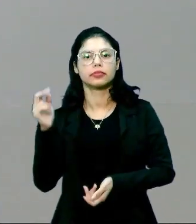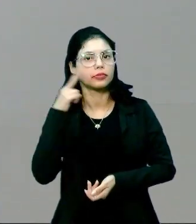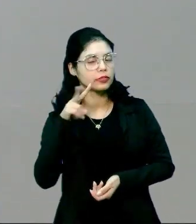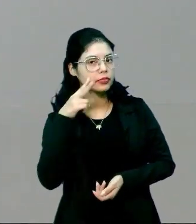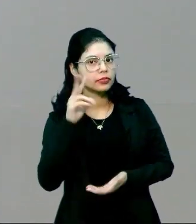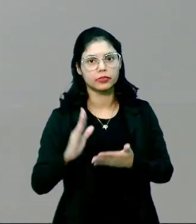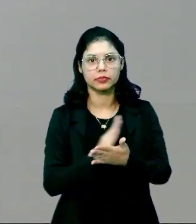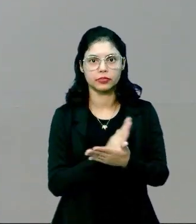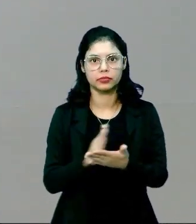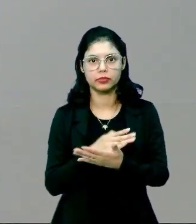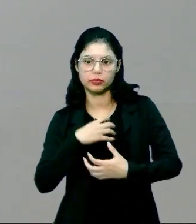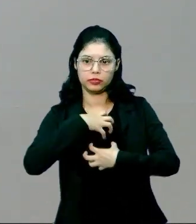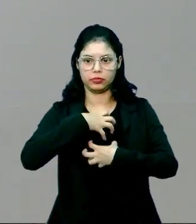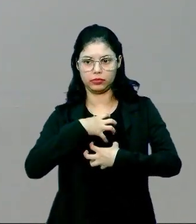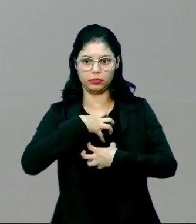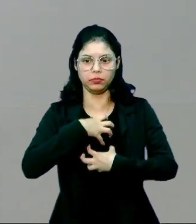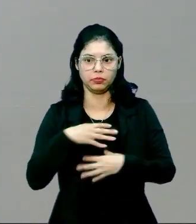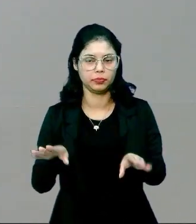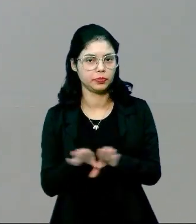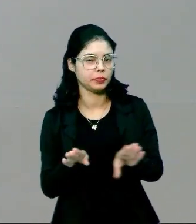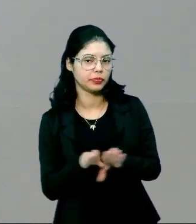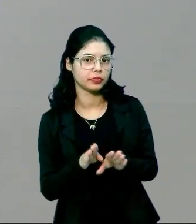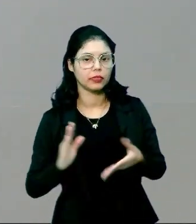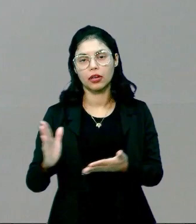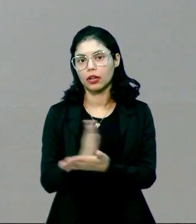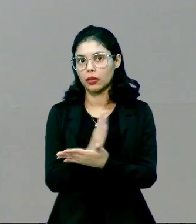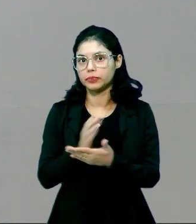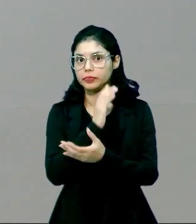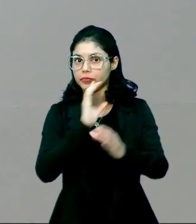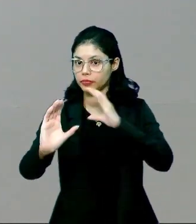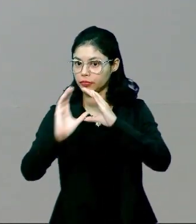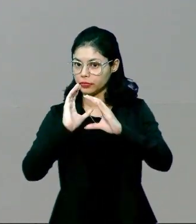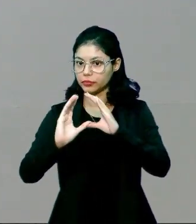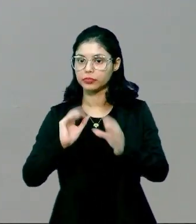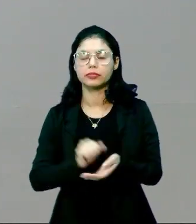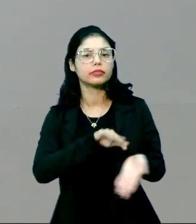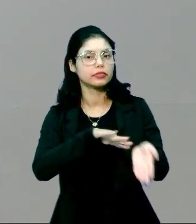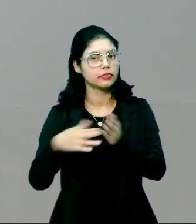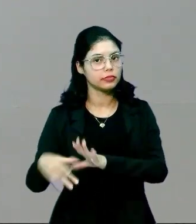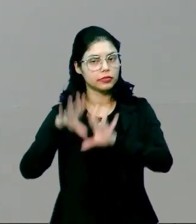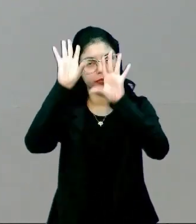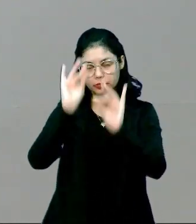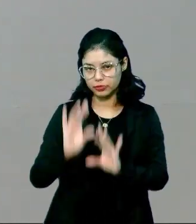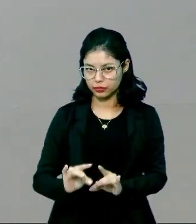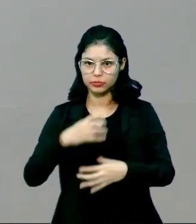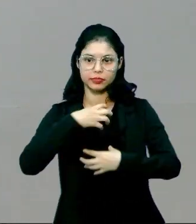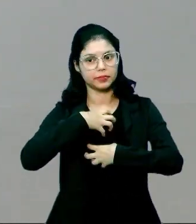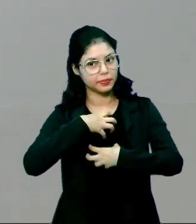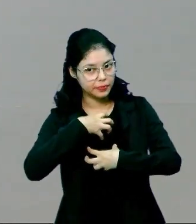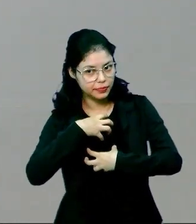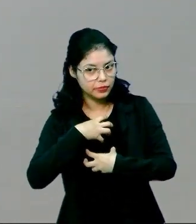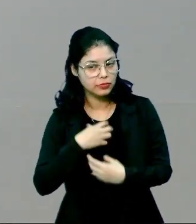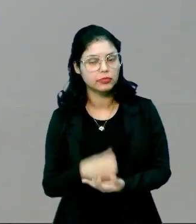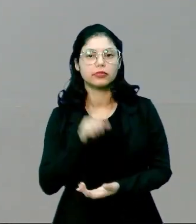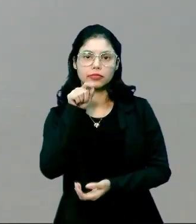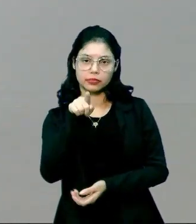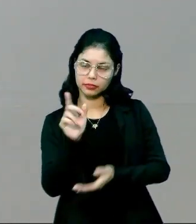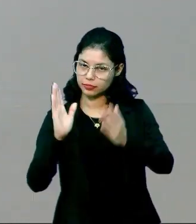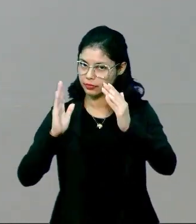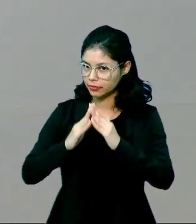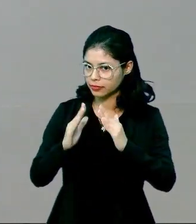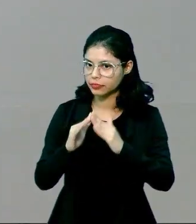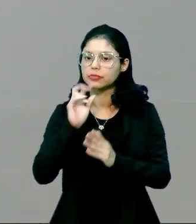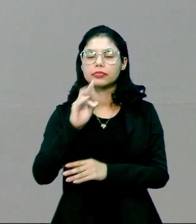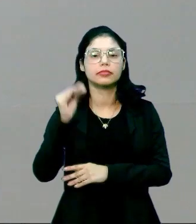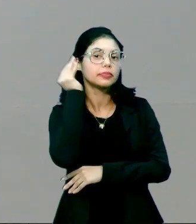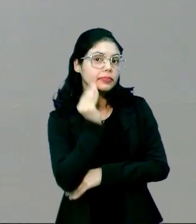ver alguns ritmos musicais e alguns cantores que fazem parte de cada um desses ritmos e você aí em casa